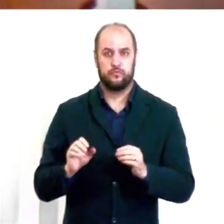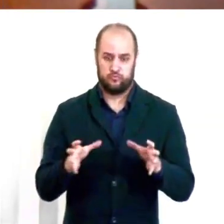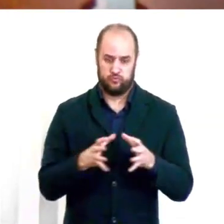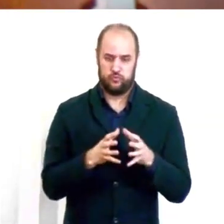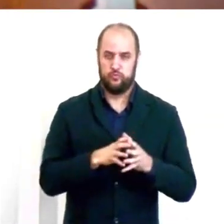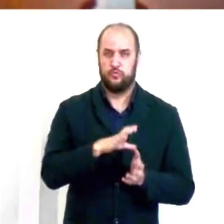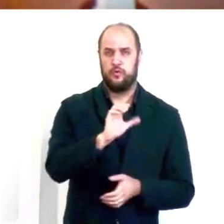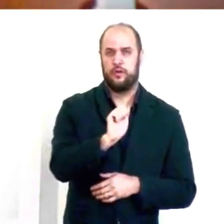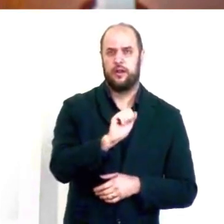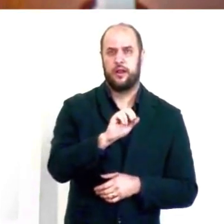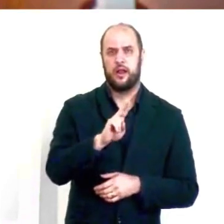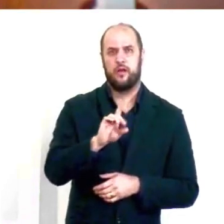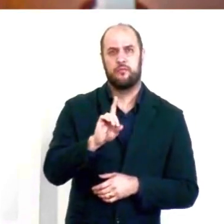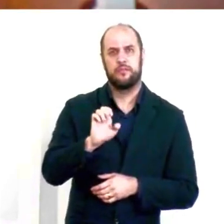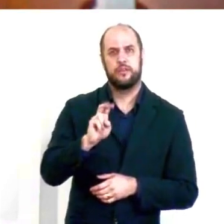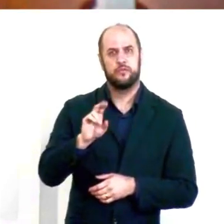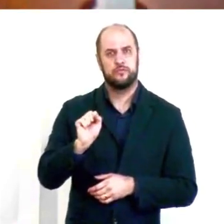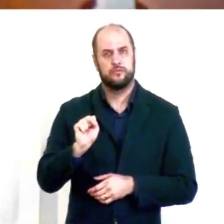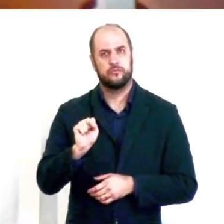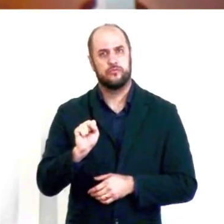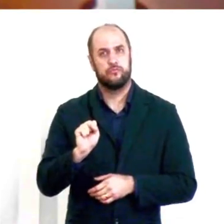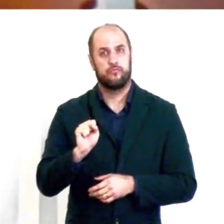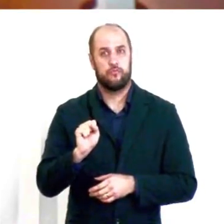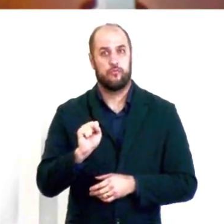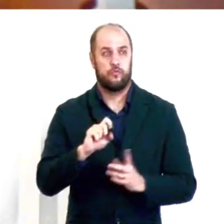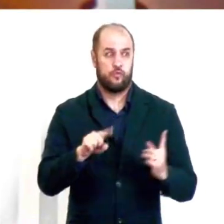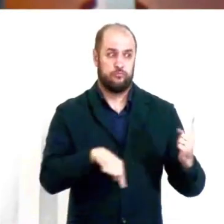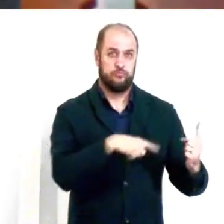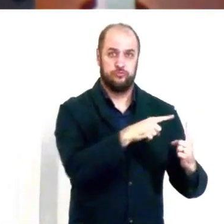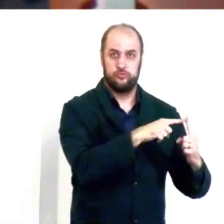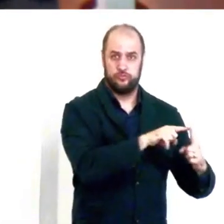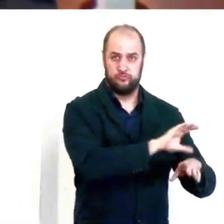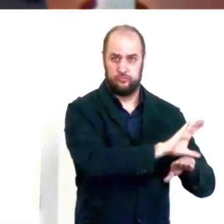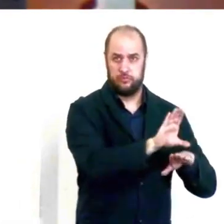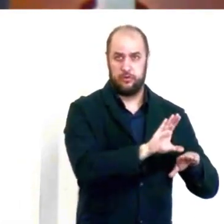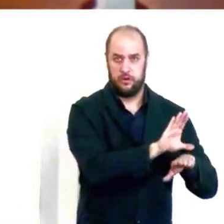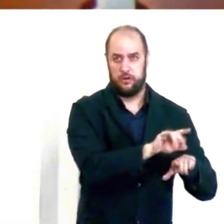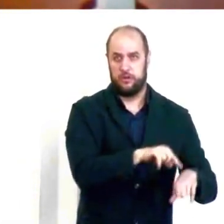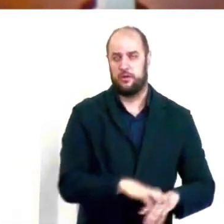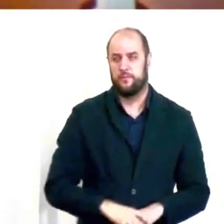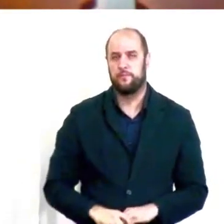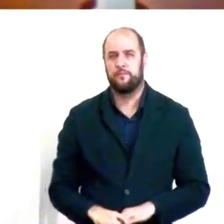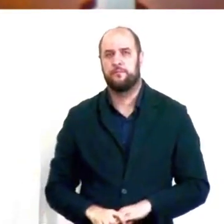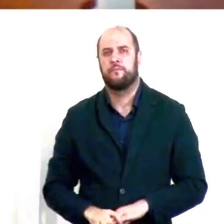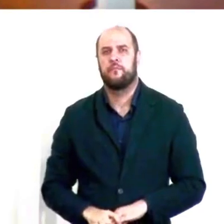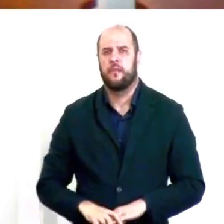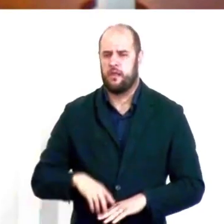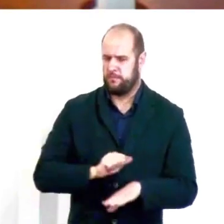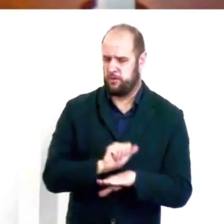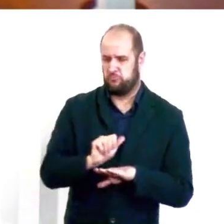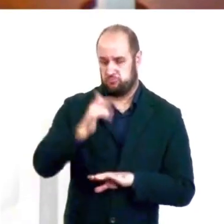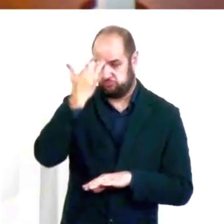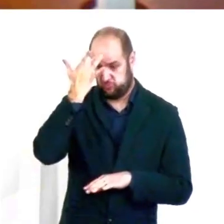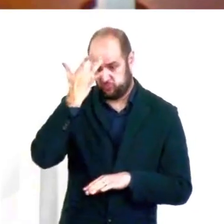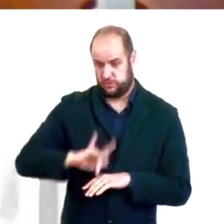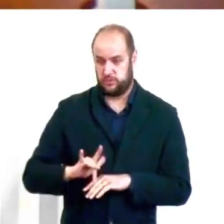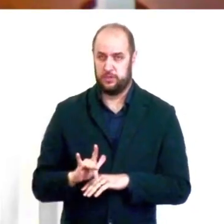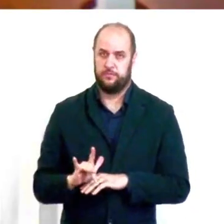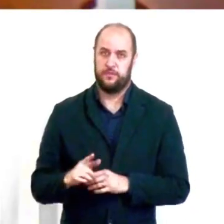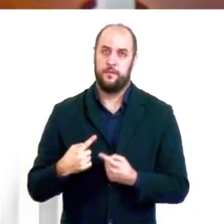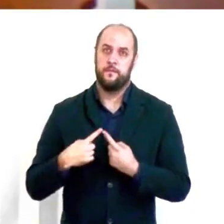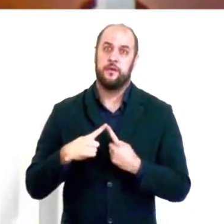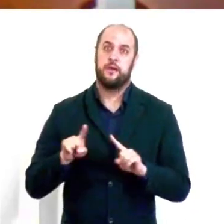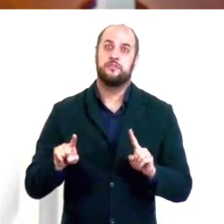vai para Canaã. Nós sabemos que Abrão, ele saiu sem saber para onde ele iria, mas o